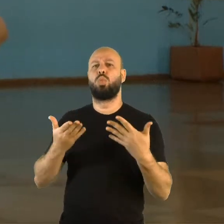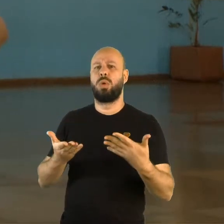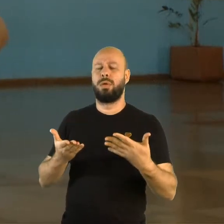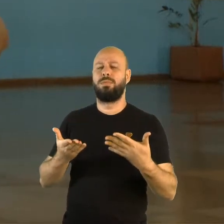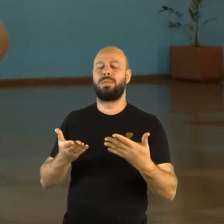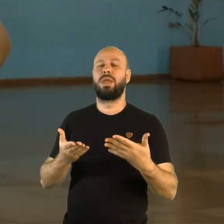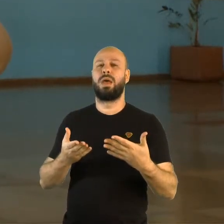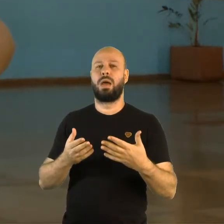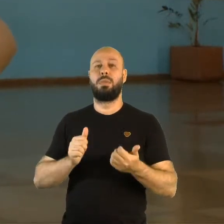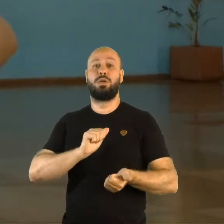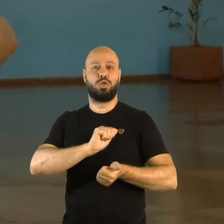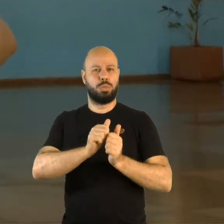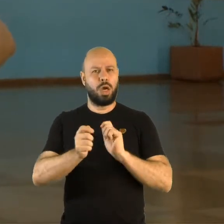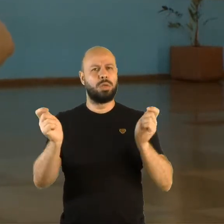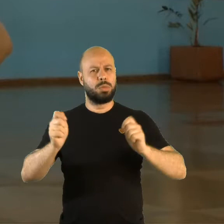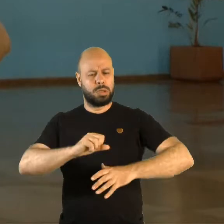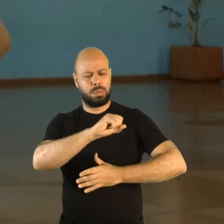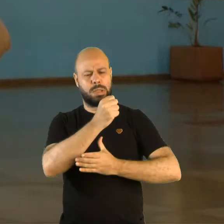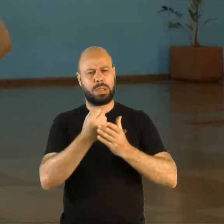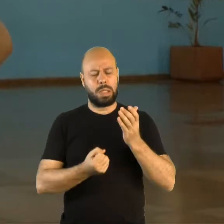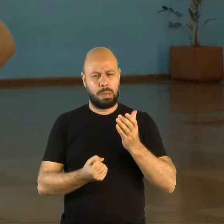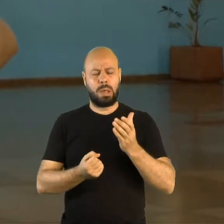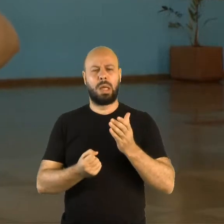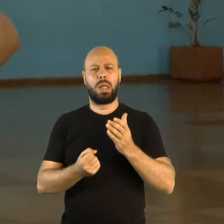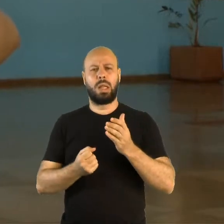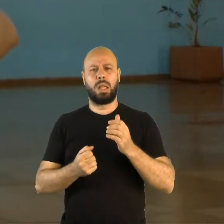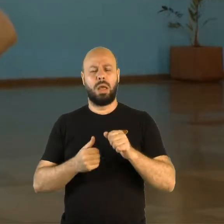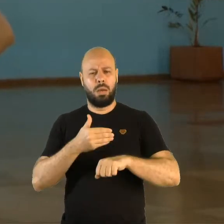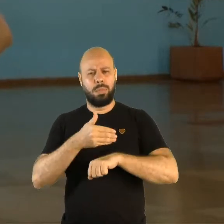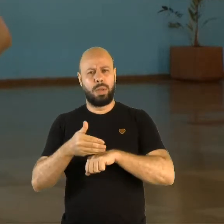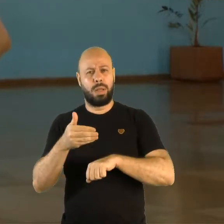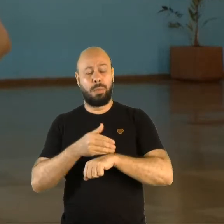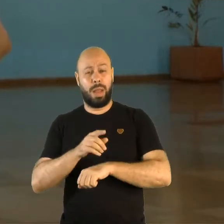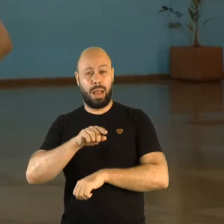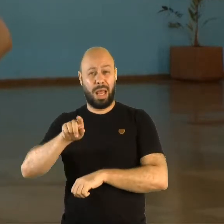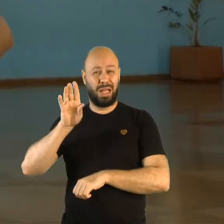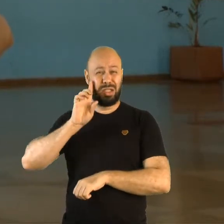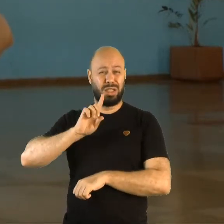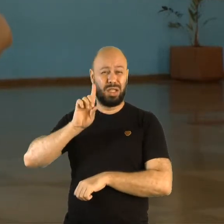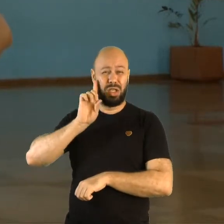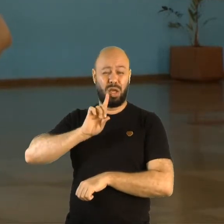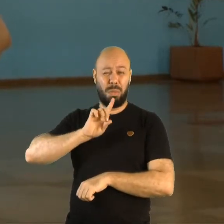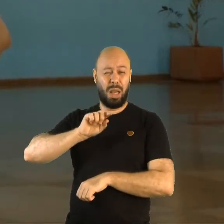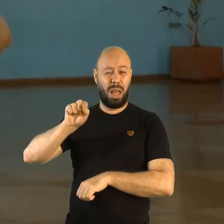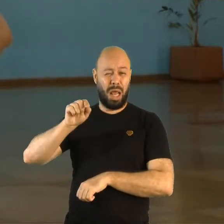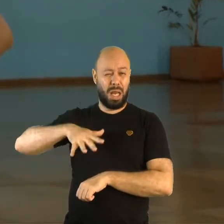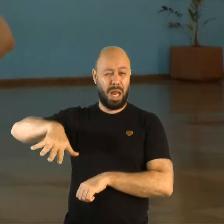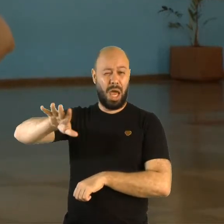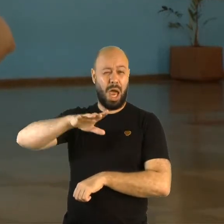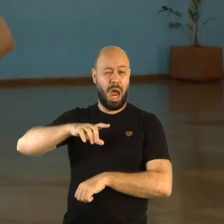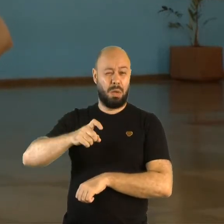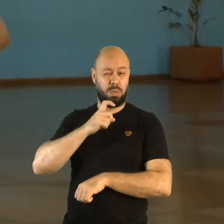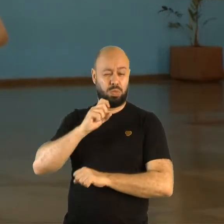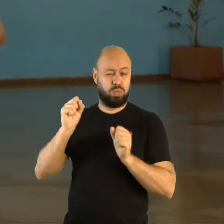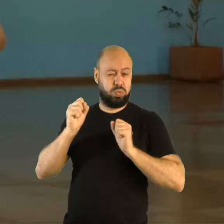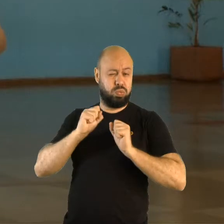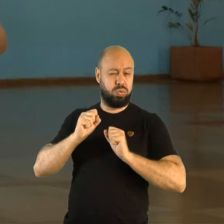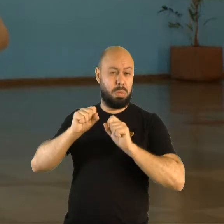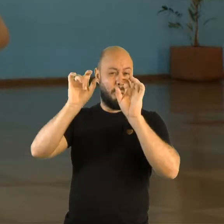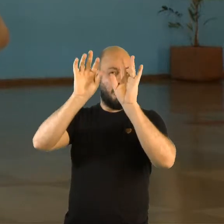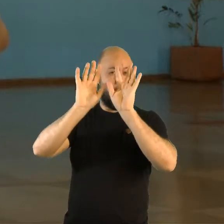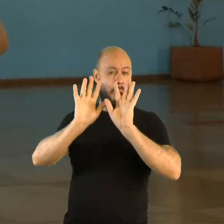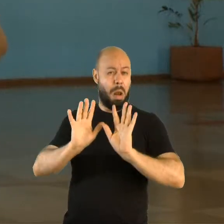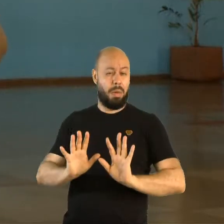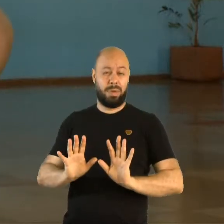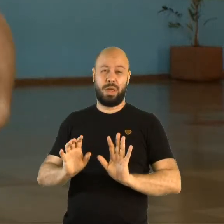de fazer com que esse esporte pudesse ser praticado Principalmente nos Estados Unidos aonde é uma região muito fria e a neve não